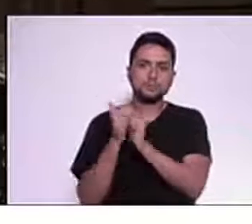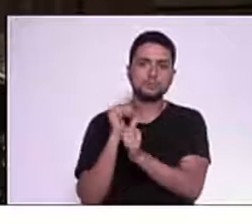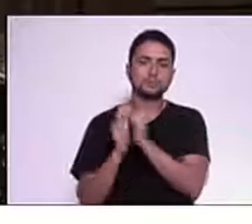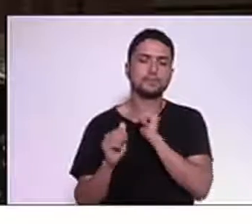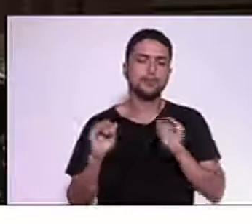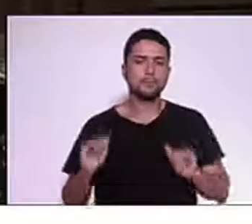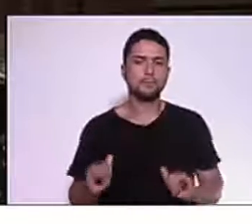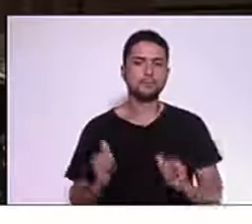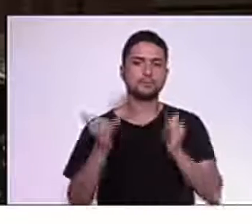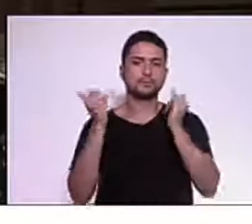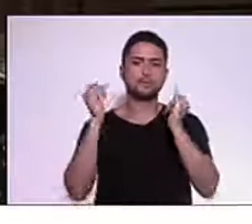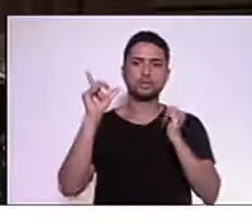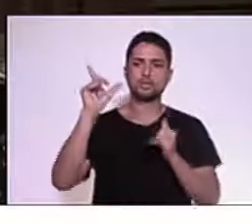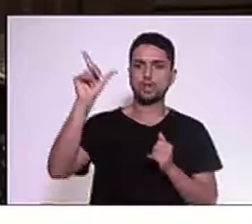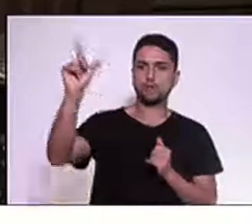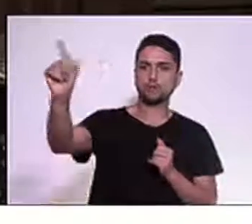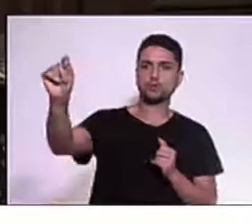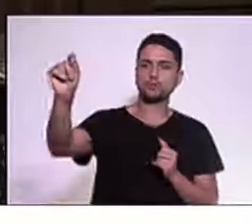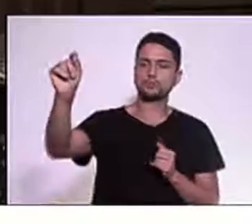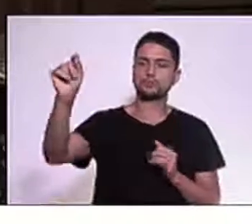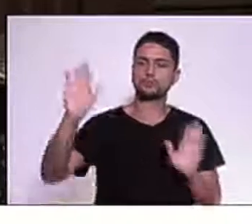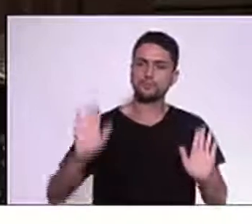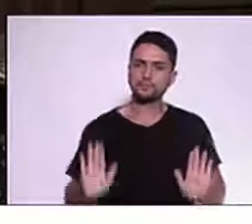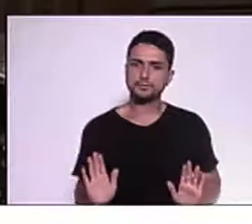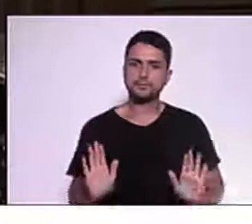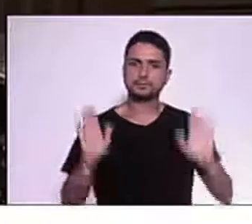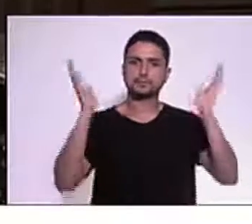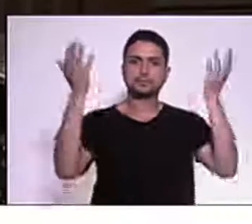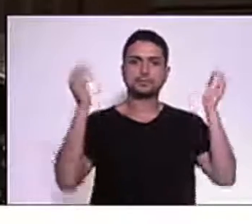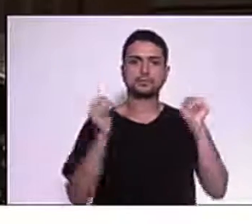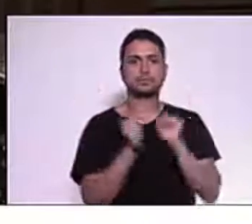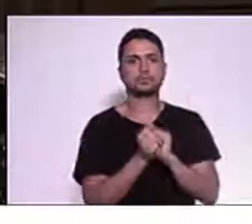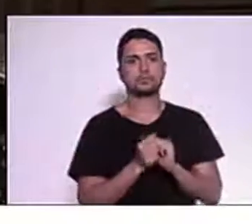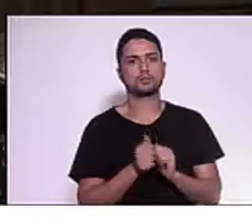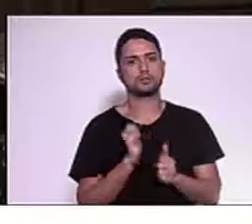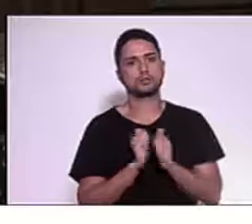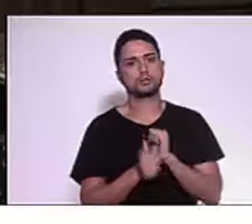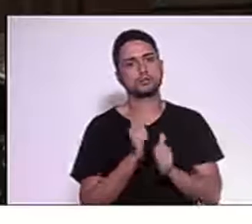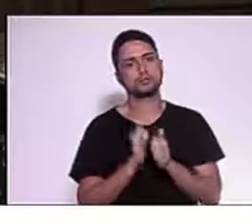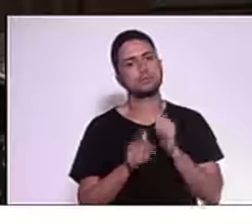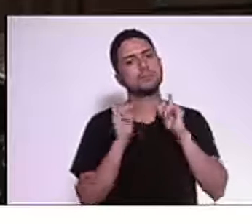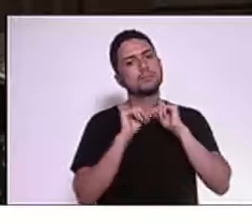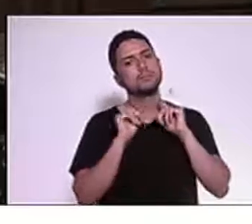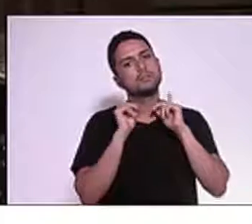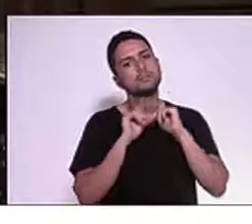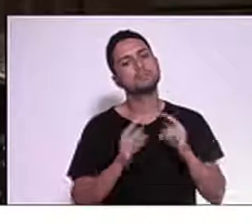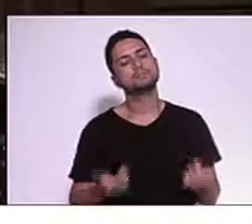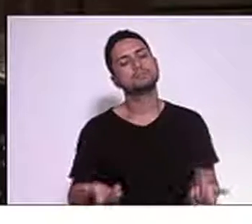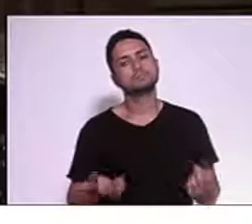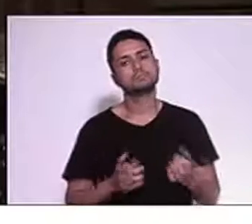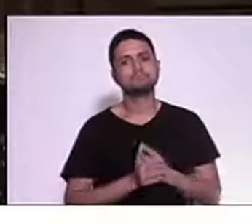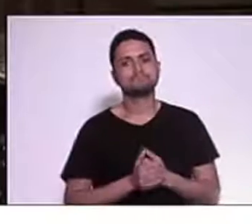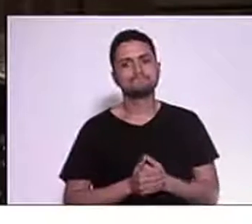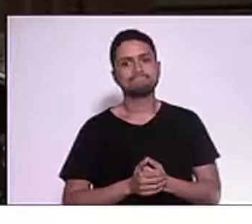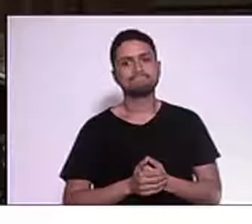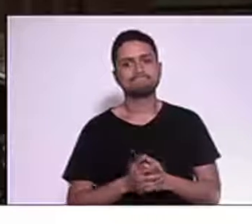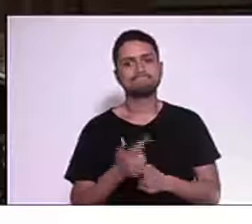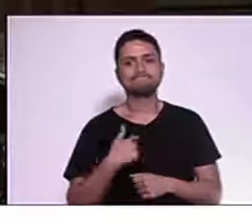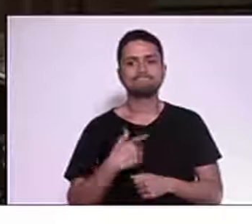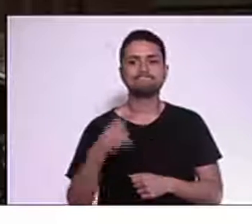que de longe, comemorar a vitória do Flamengo com os seus jogadores. Então, eu